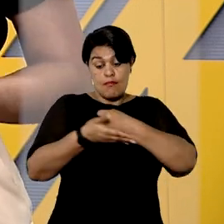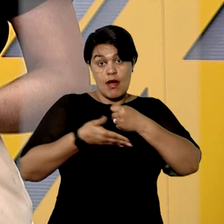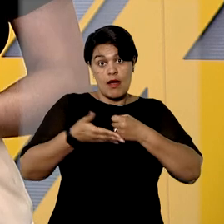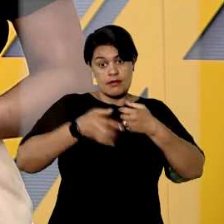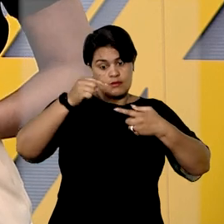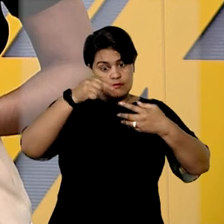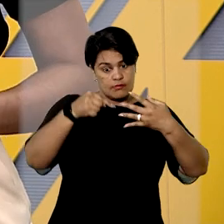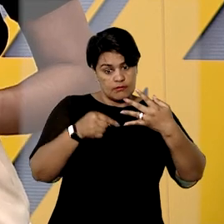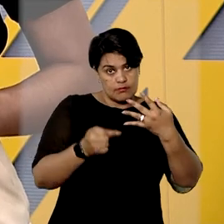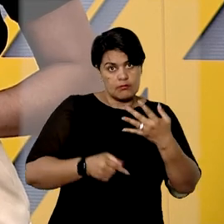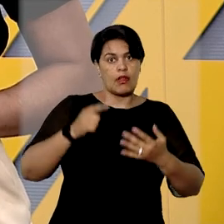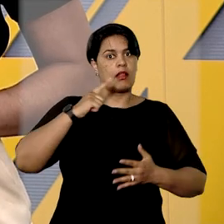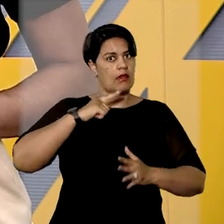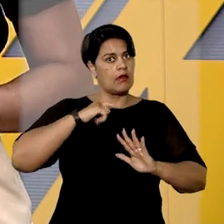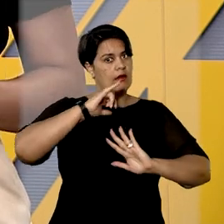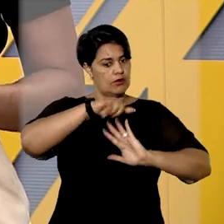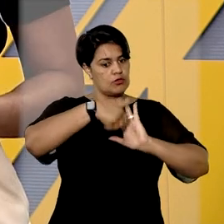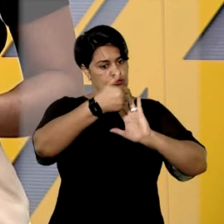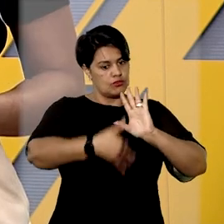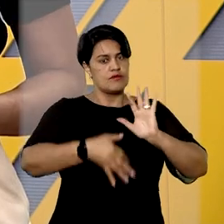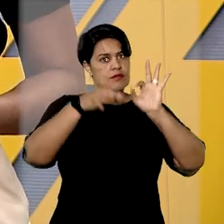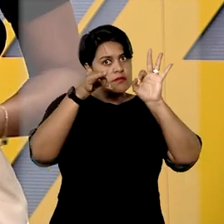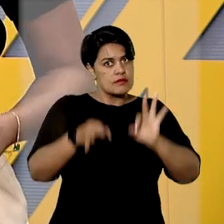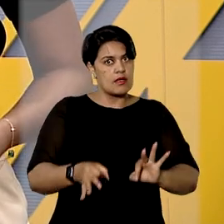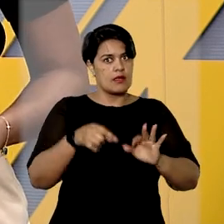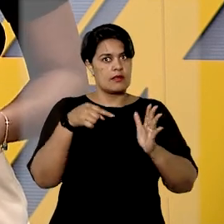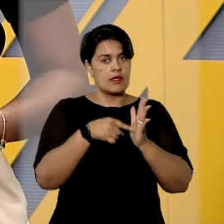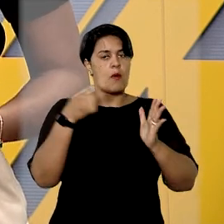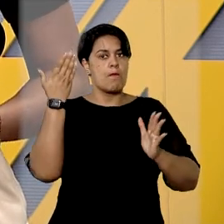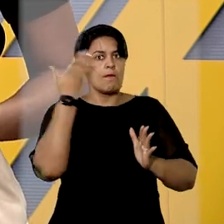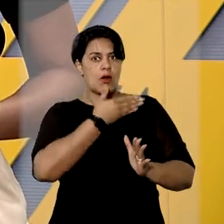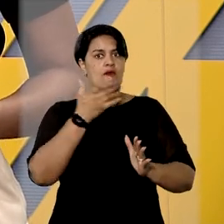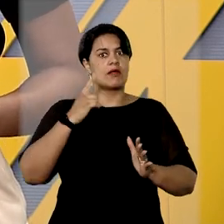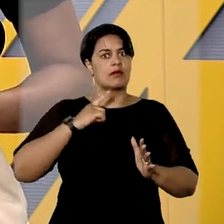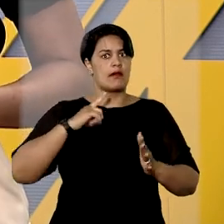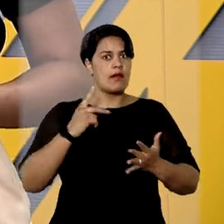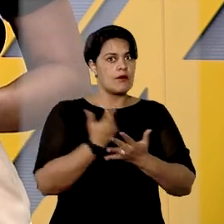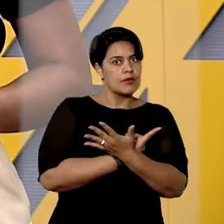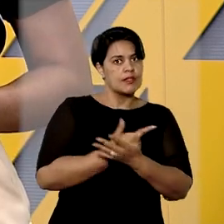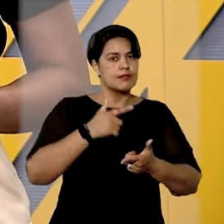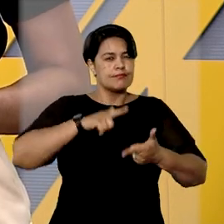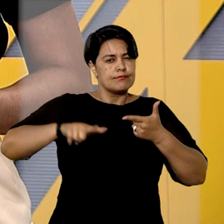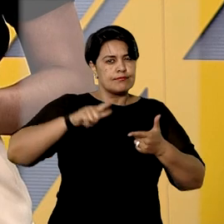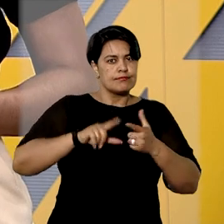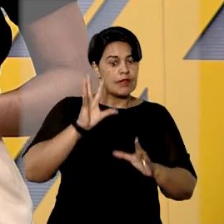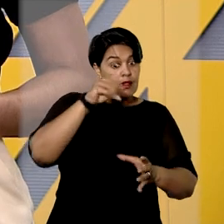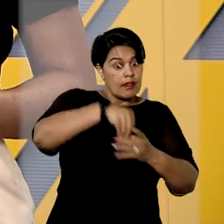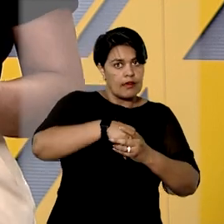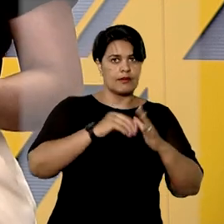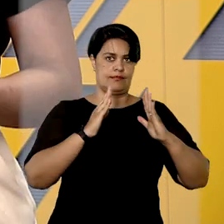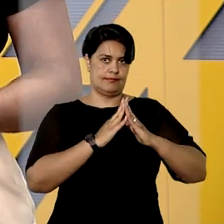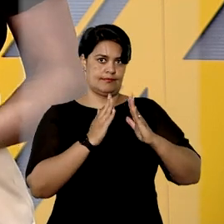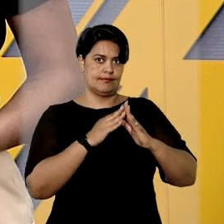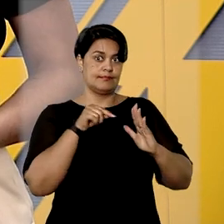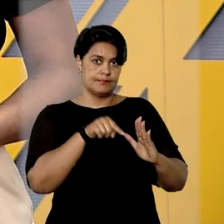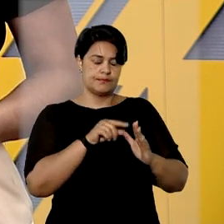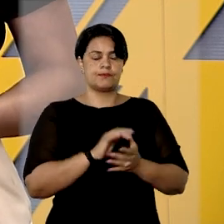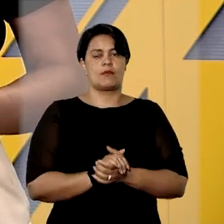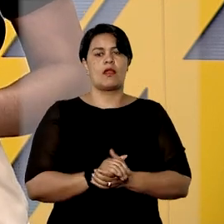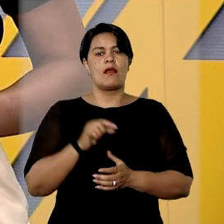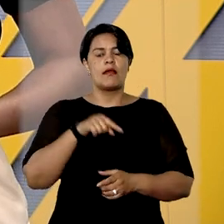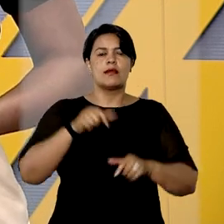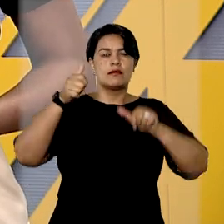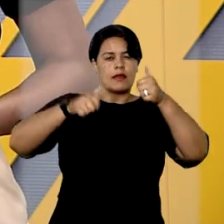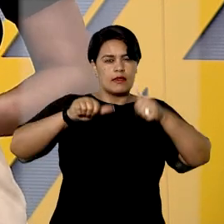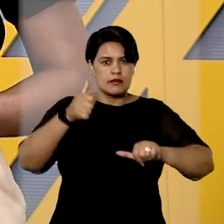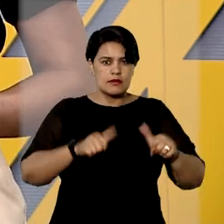razões devidamente justificadas que indiquem estar ocorrendo situação de flagrante delito em seu interior. No caso